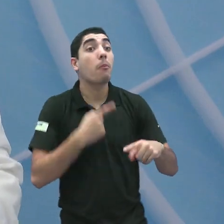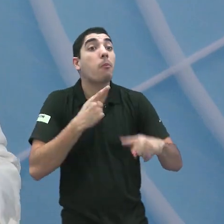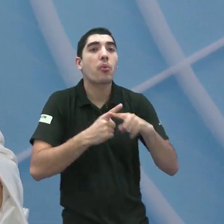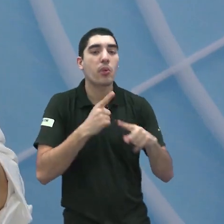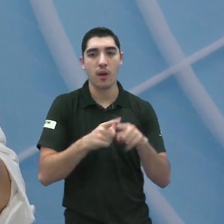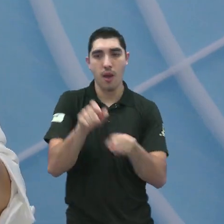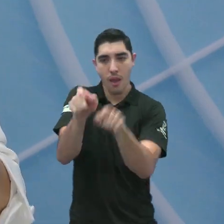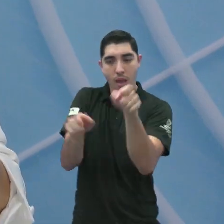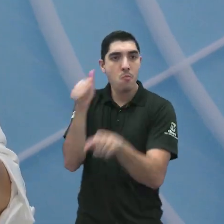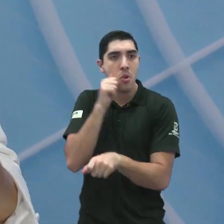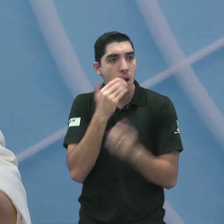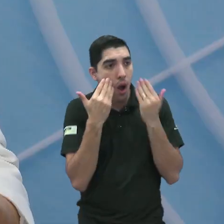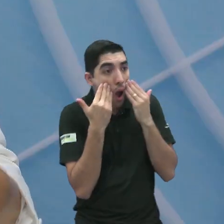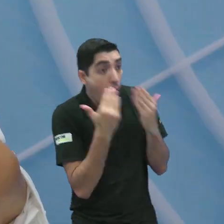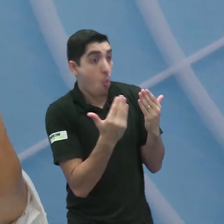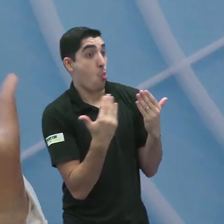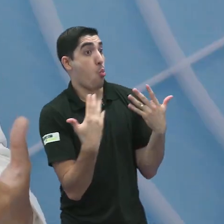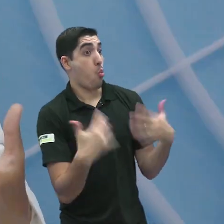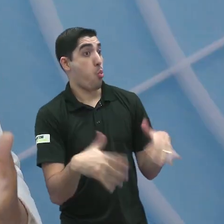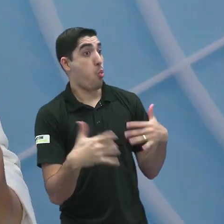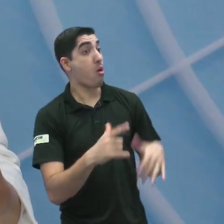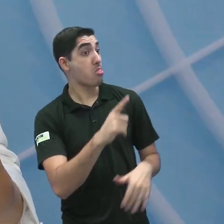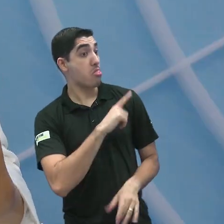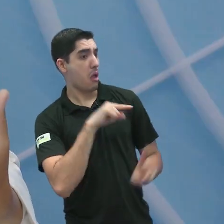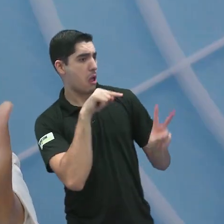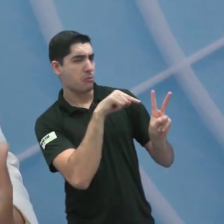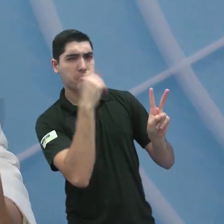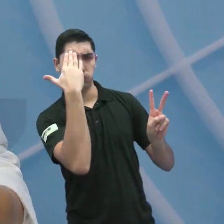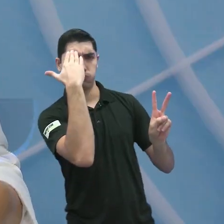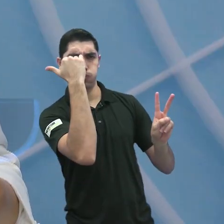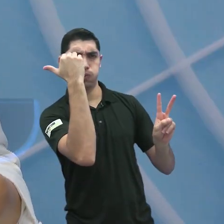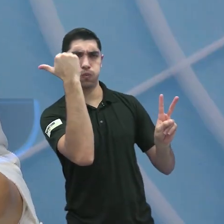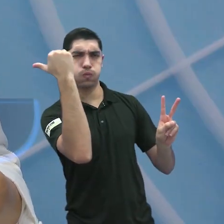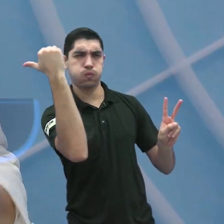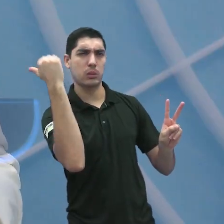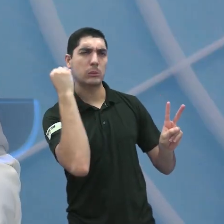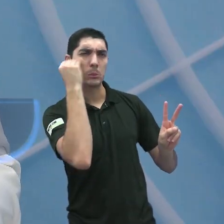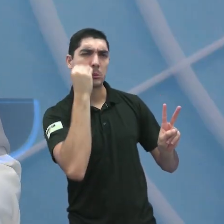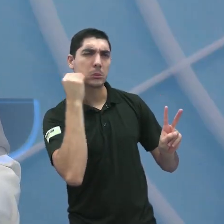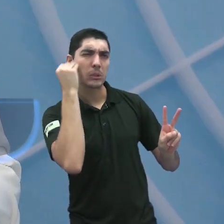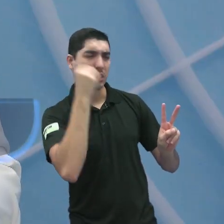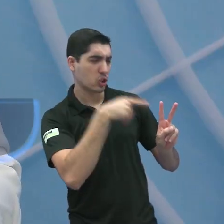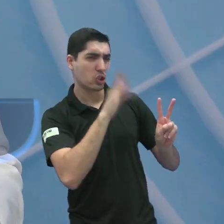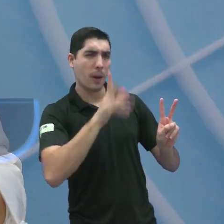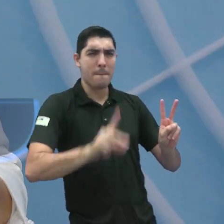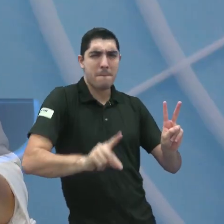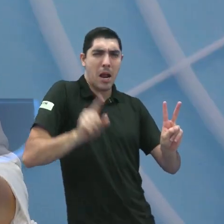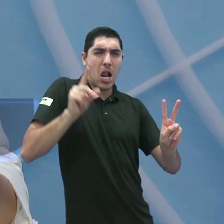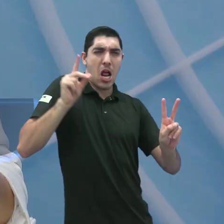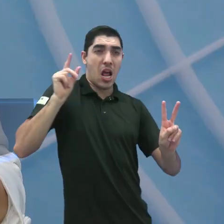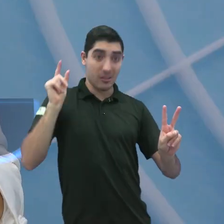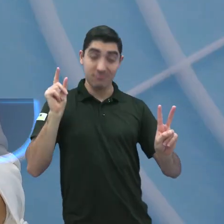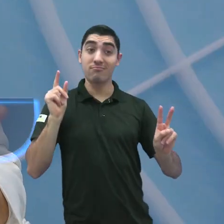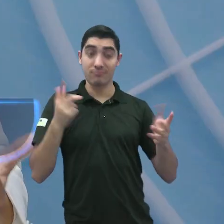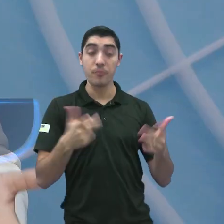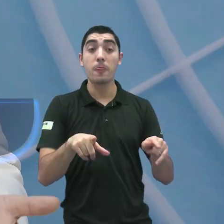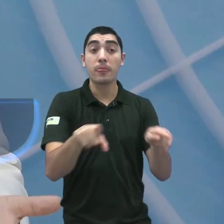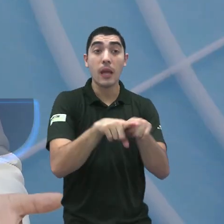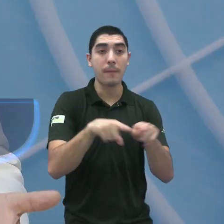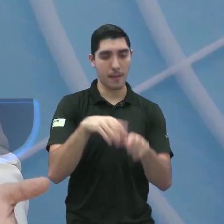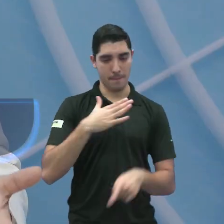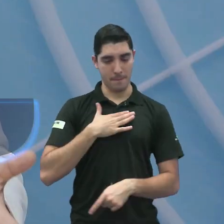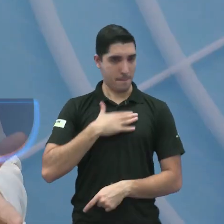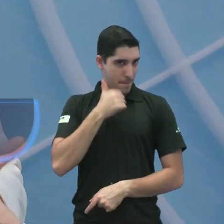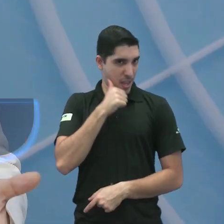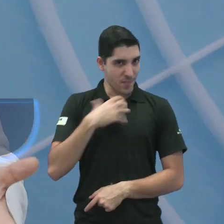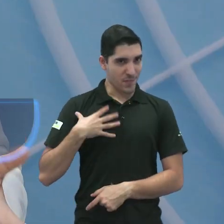elas têm uma voz, uma pessoa ali que representou, então Com certeza elas incentivam. Inclusive, eu dei para minha